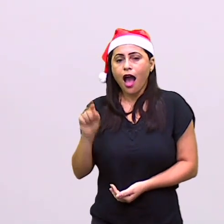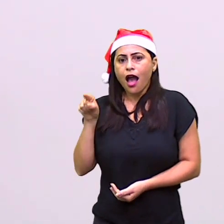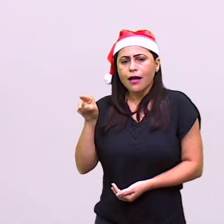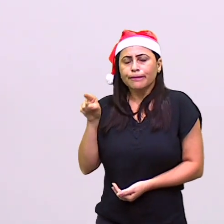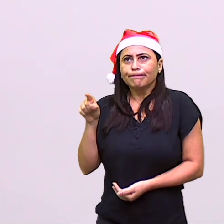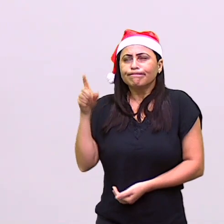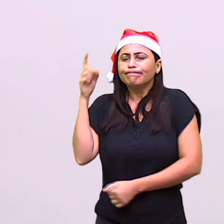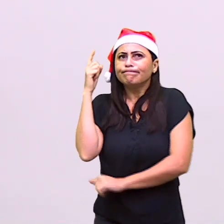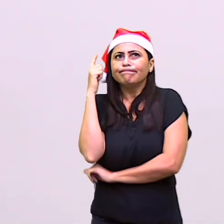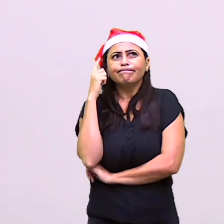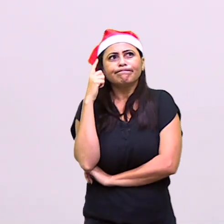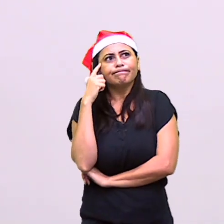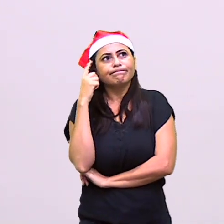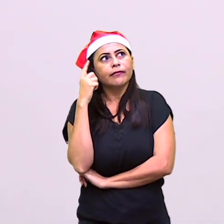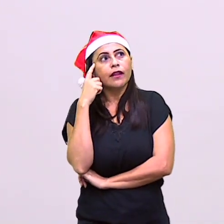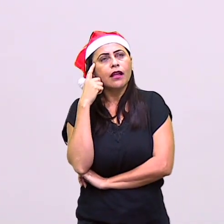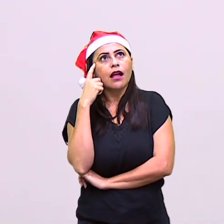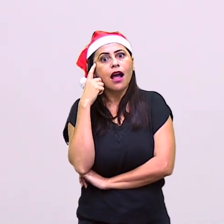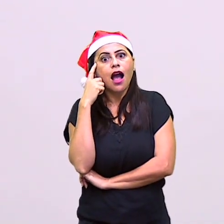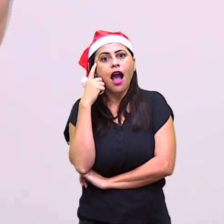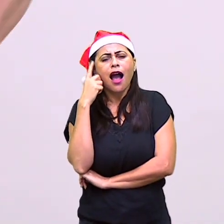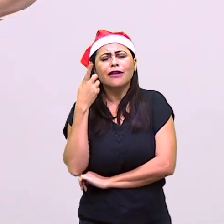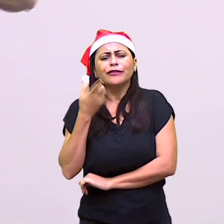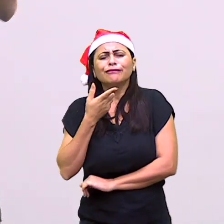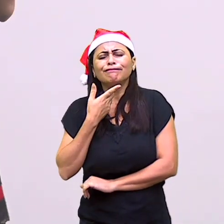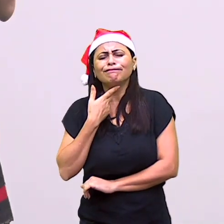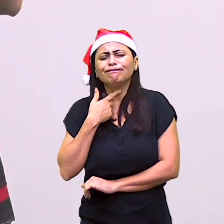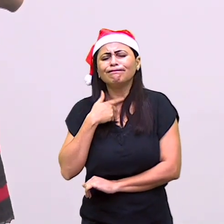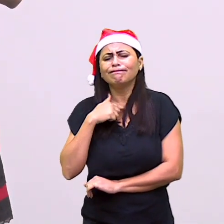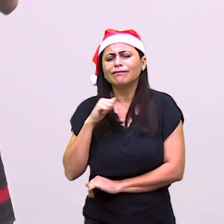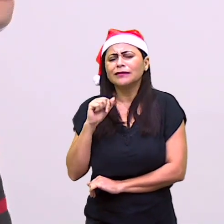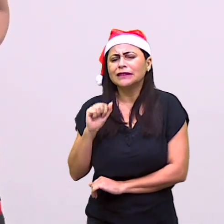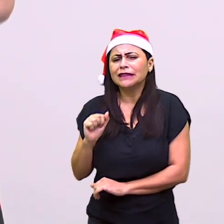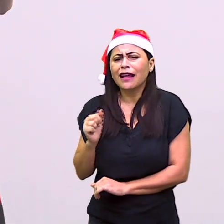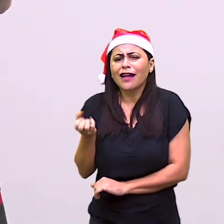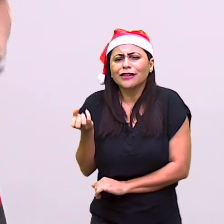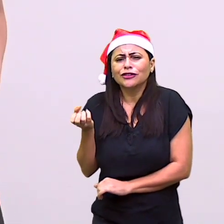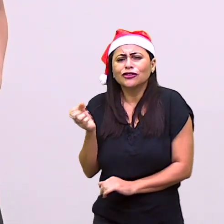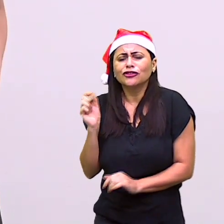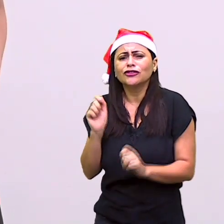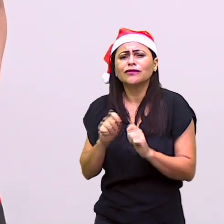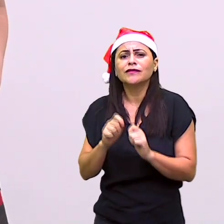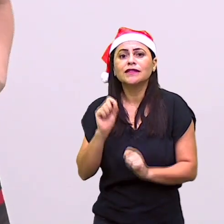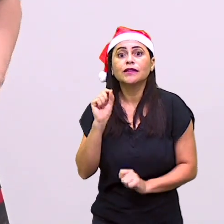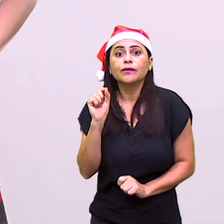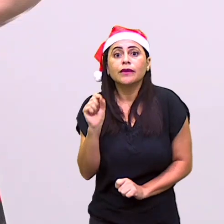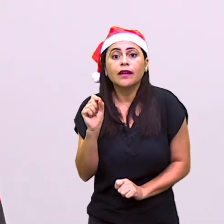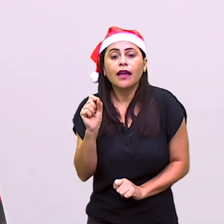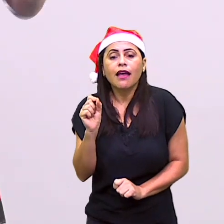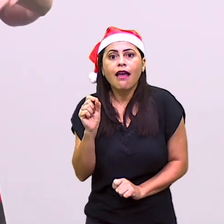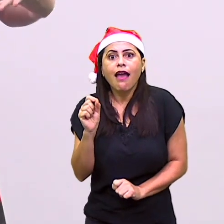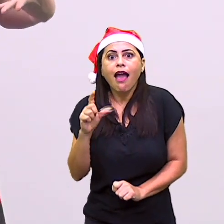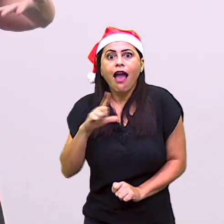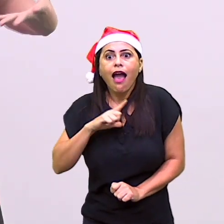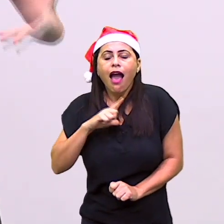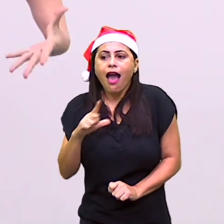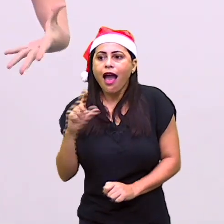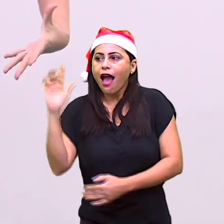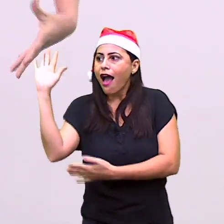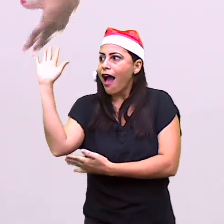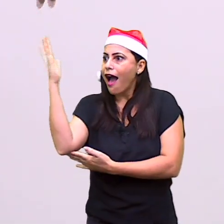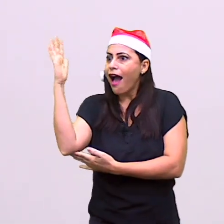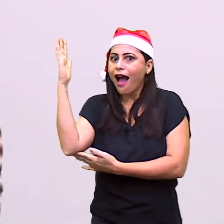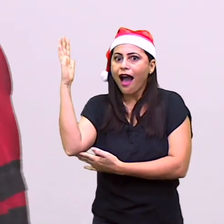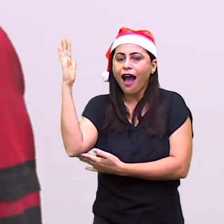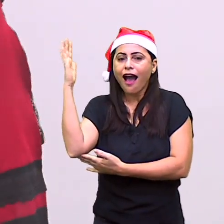sabe? Ele tinha uma vontade, mas uma vontade muito grande de ter uma árvore de